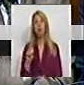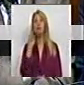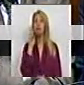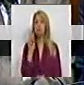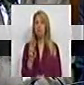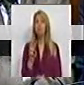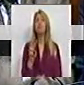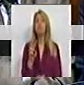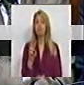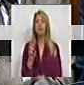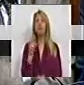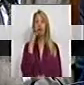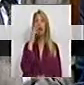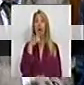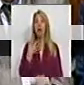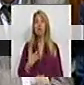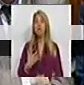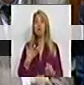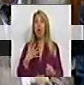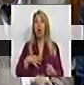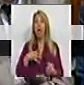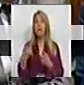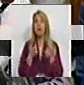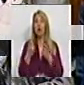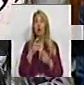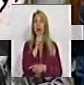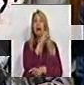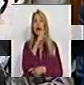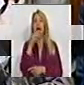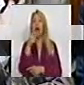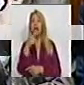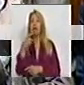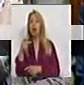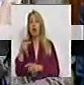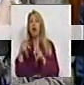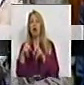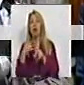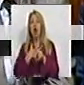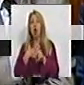Vejo que quem tanto quer discutir a errata é porque não quer ir à discussão da substância.